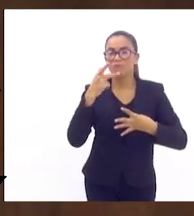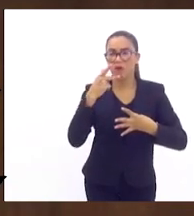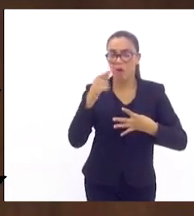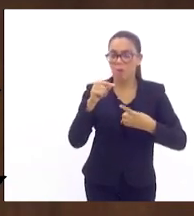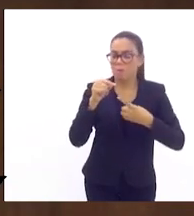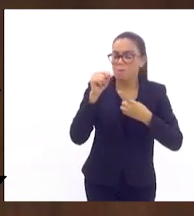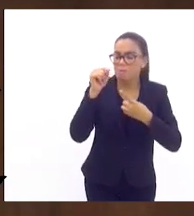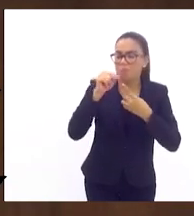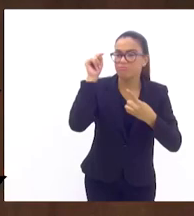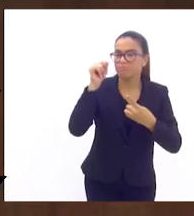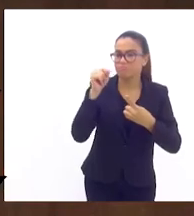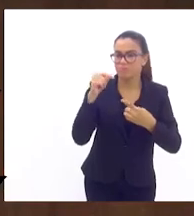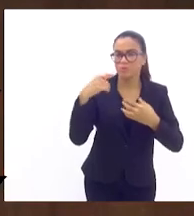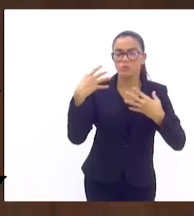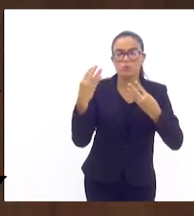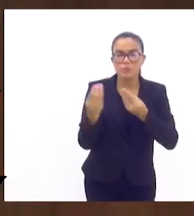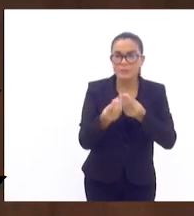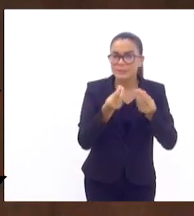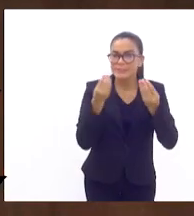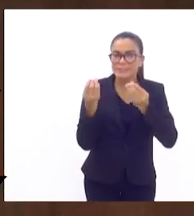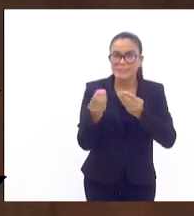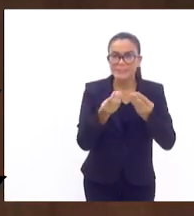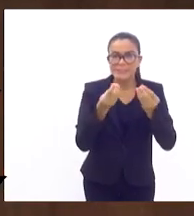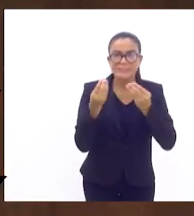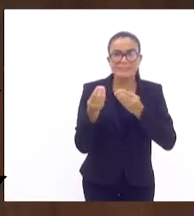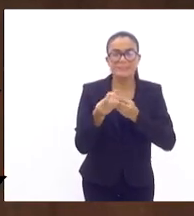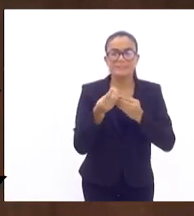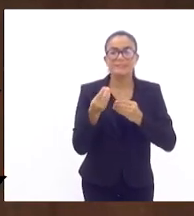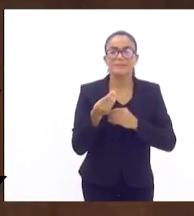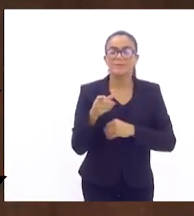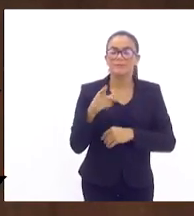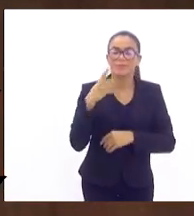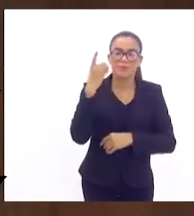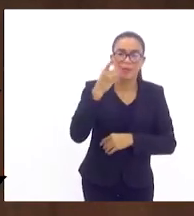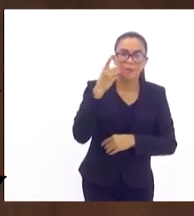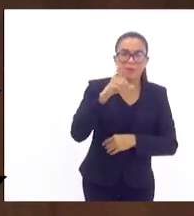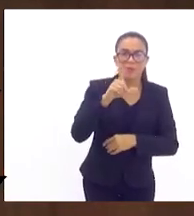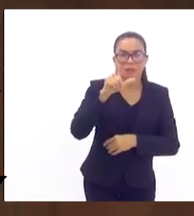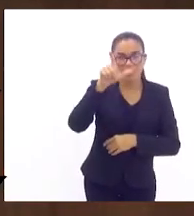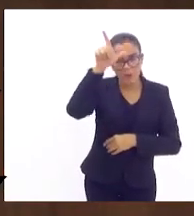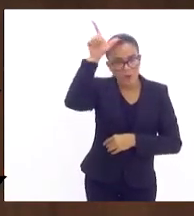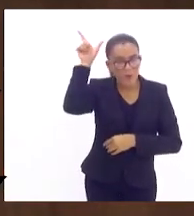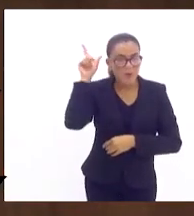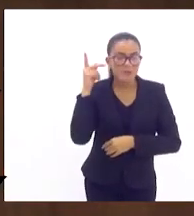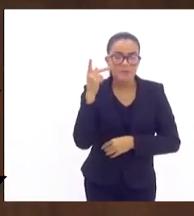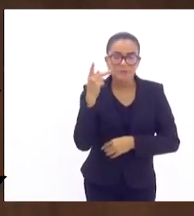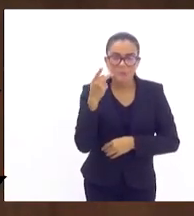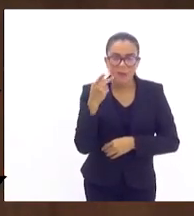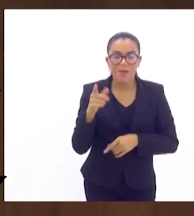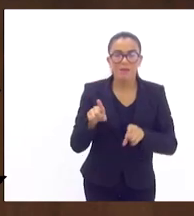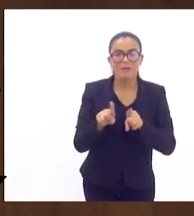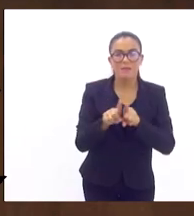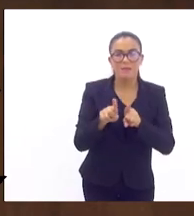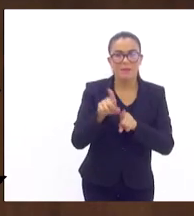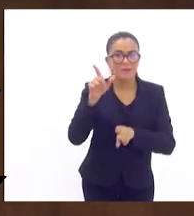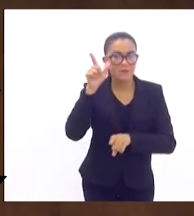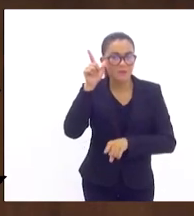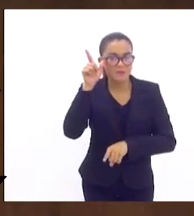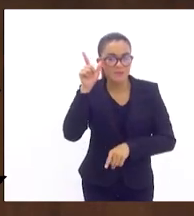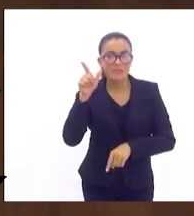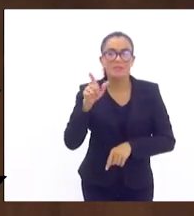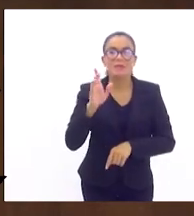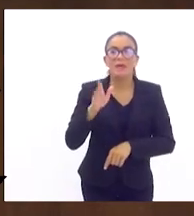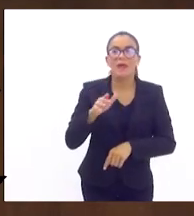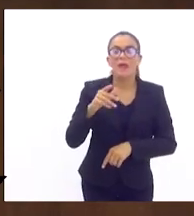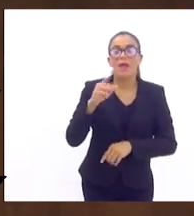e que, desde as audiências anteriores promovidas por essa casa, deputado Luiz Paulo, deputado Lucim, e agora com Vossa Excelência, a gente já vinha batendo, que é